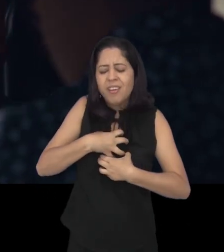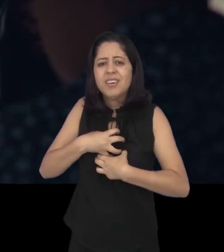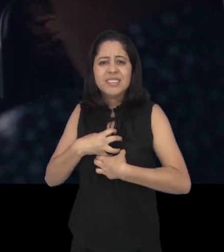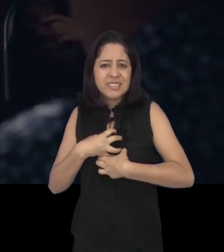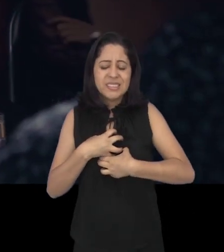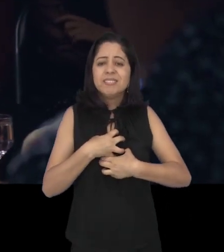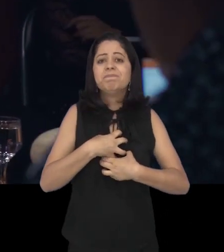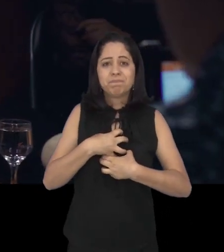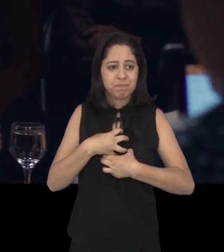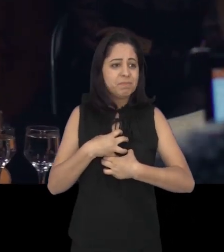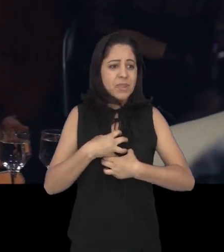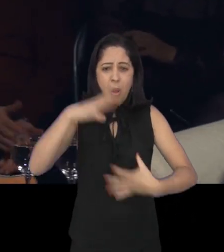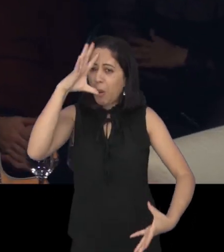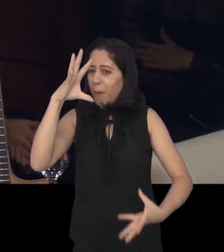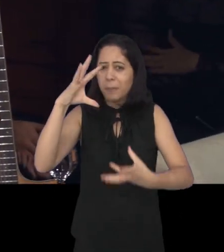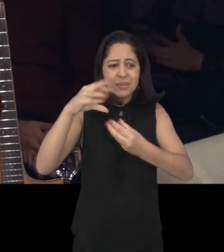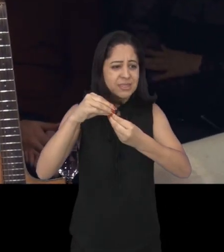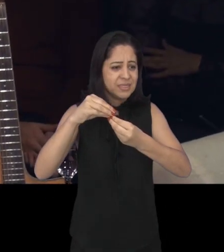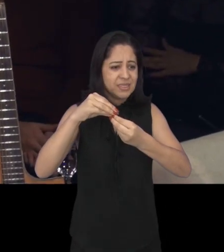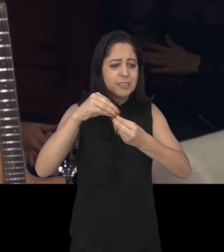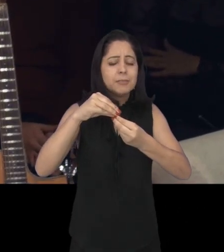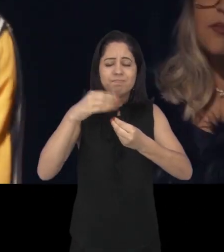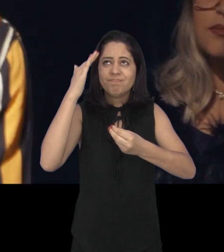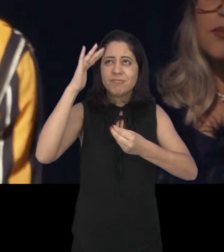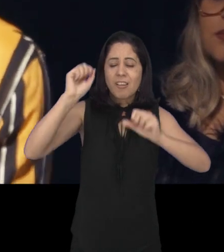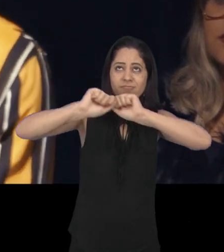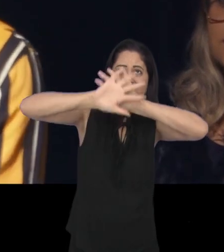Quando há mais de uma maneira de se